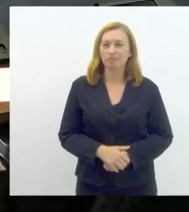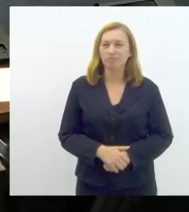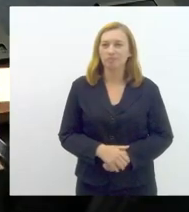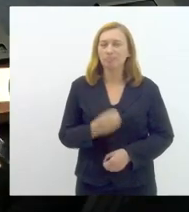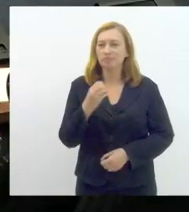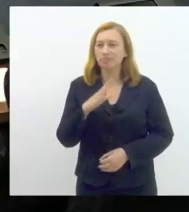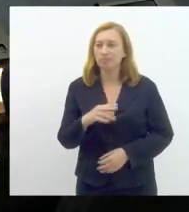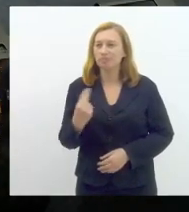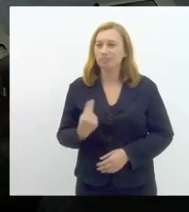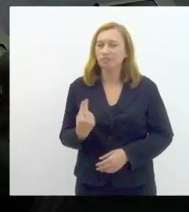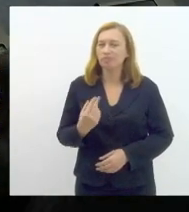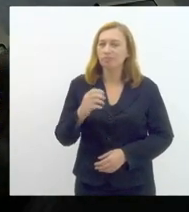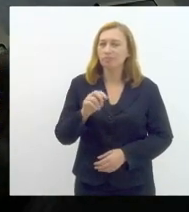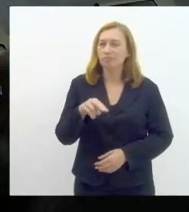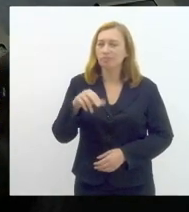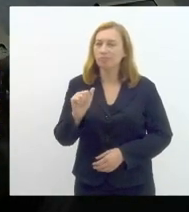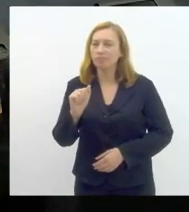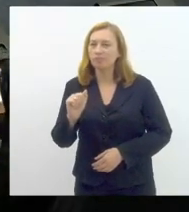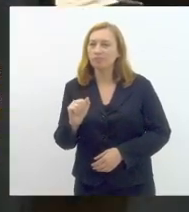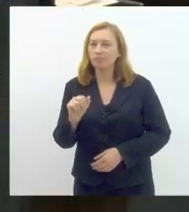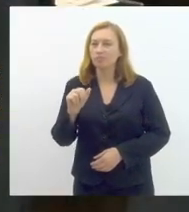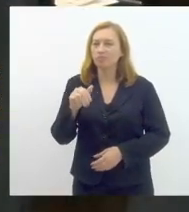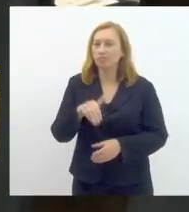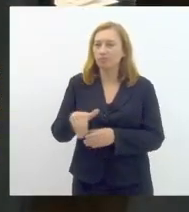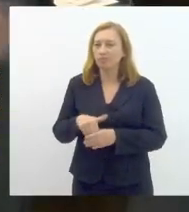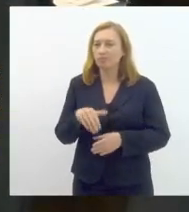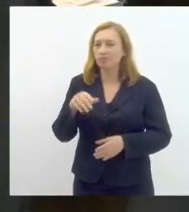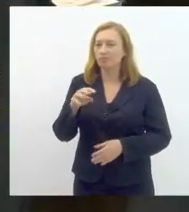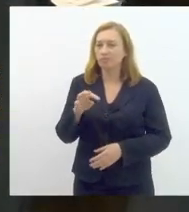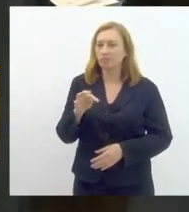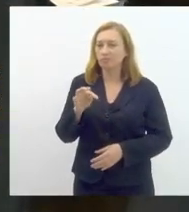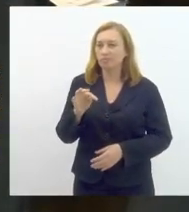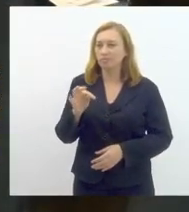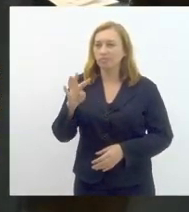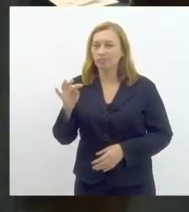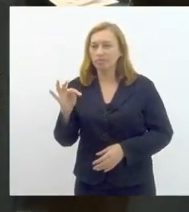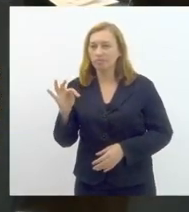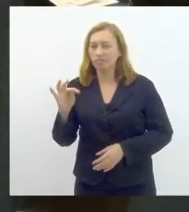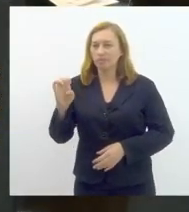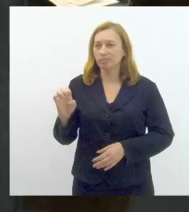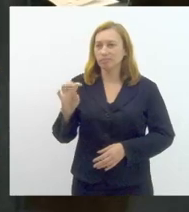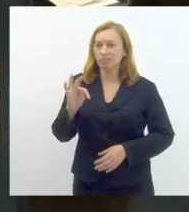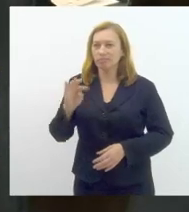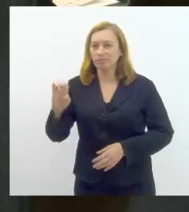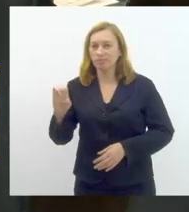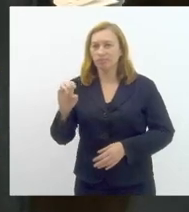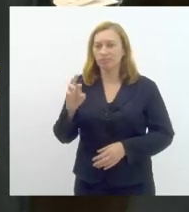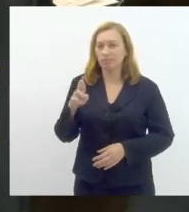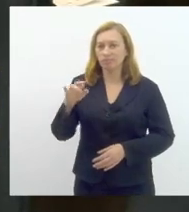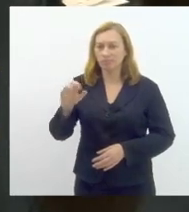Boa tarde, meu nome é Ana Vitória, e eu vou votar na Teté, a Stephanie, de Resende.